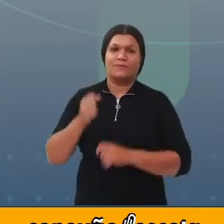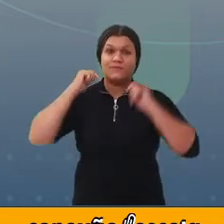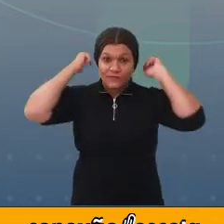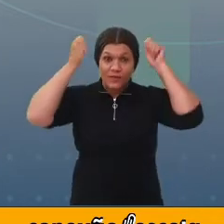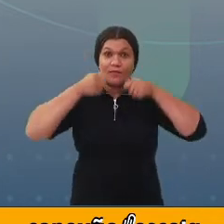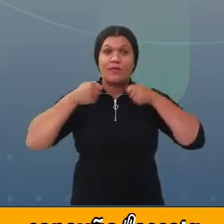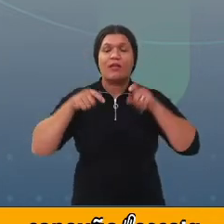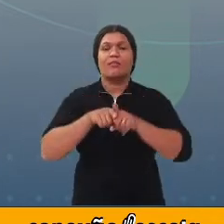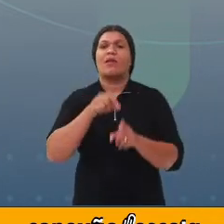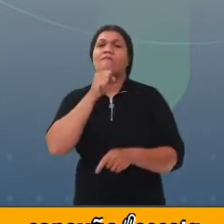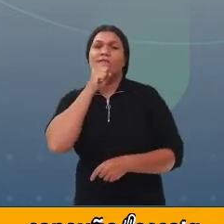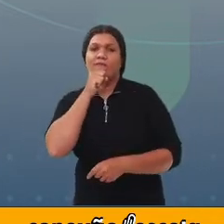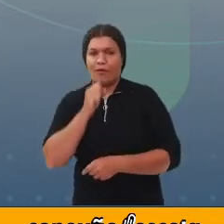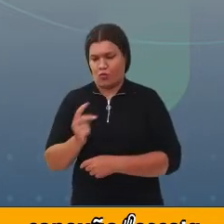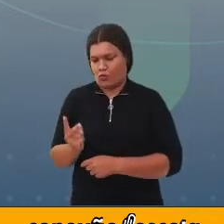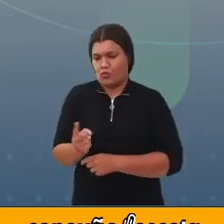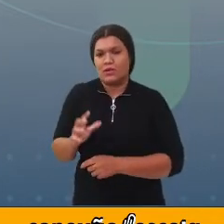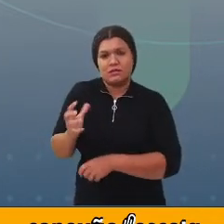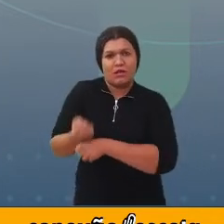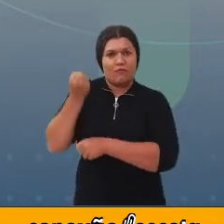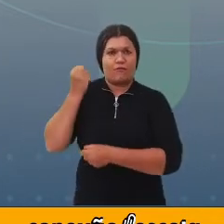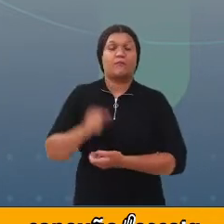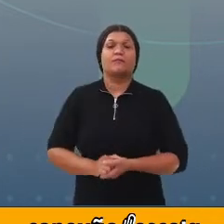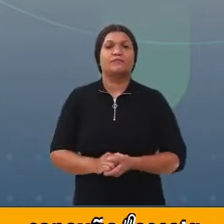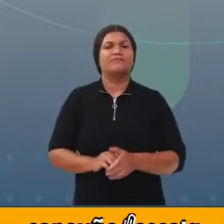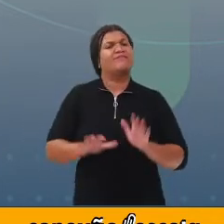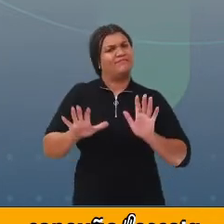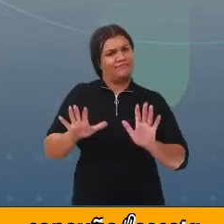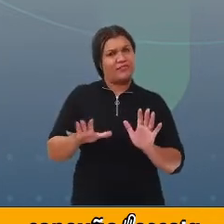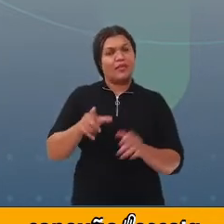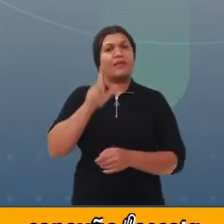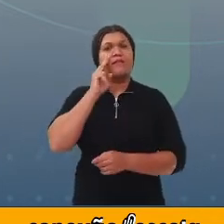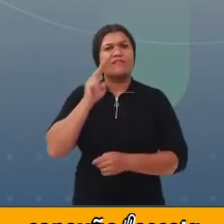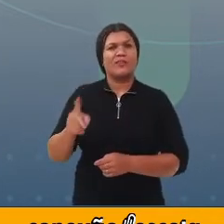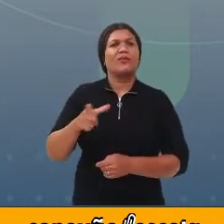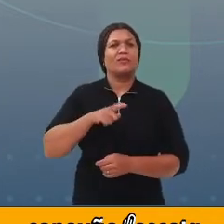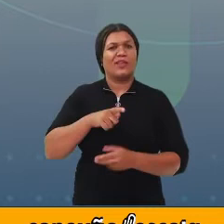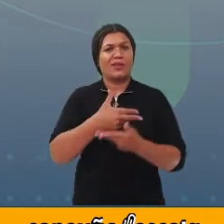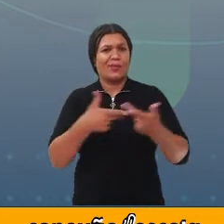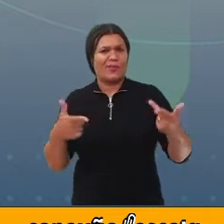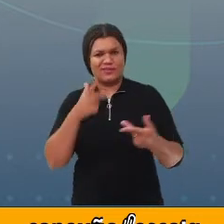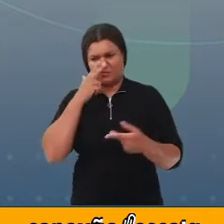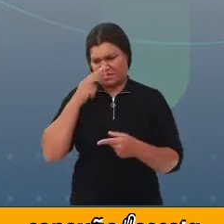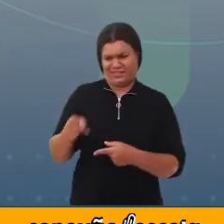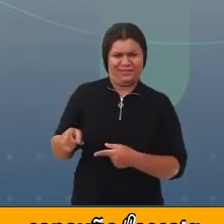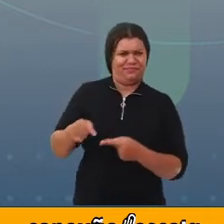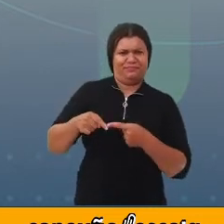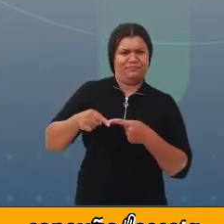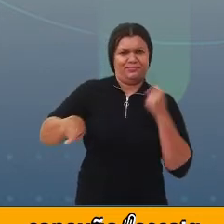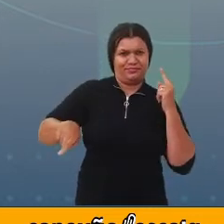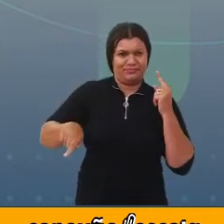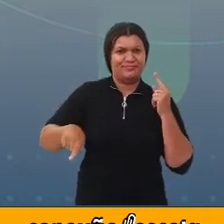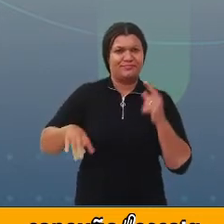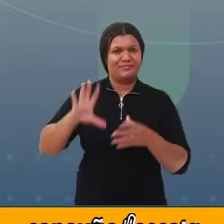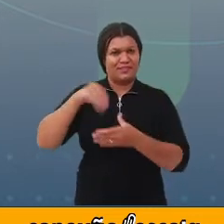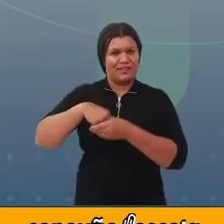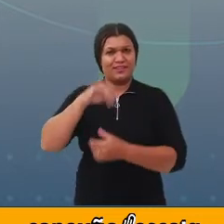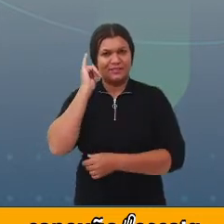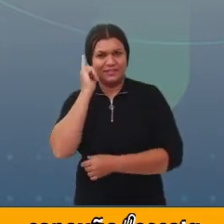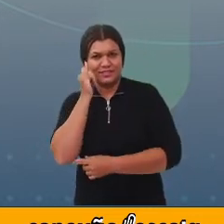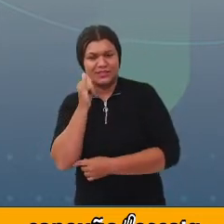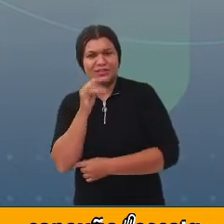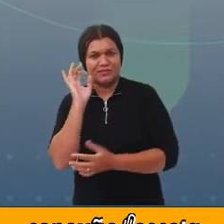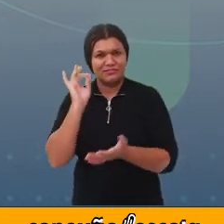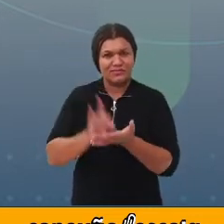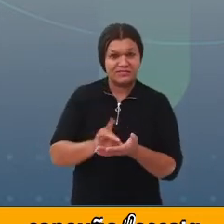avózinha. Vejam só que existem alguns elementos um pouco fora da normalidade nesse conto, não é verdade? Geralmente,